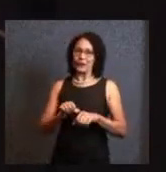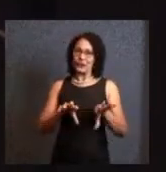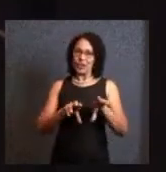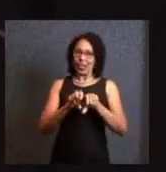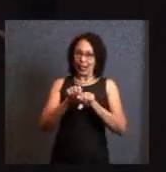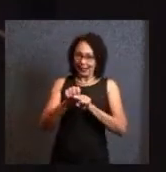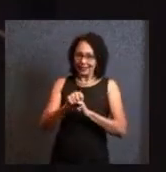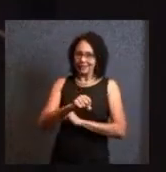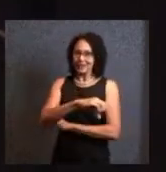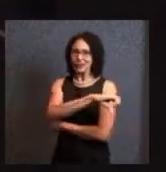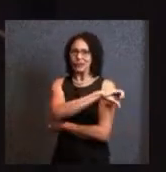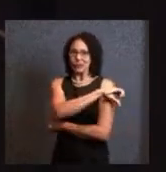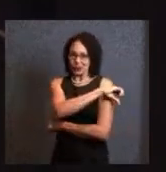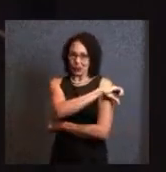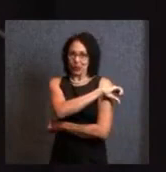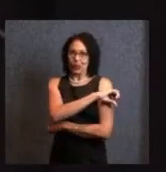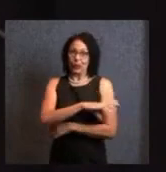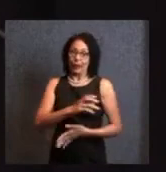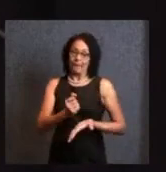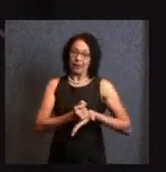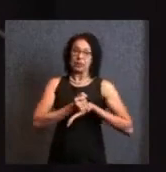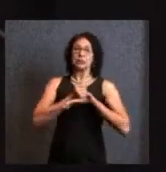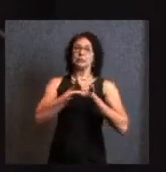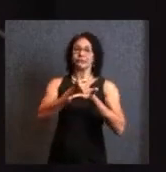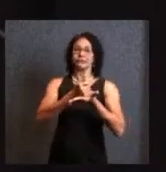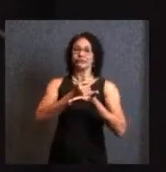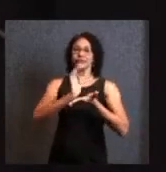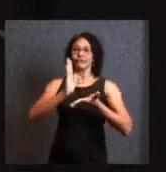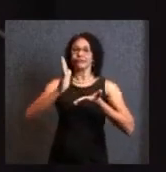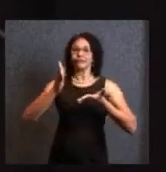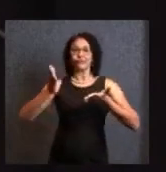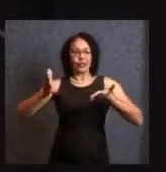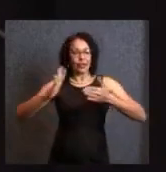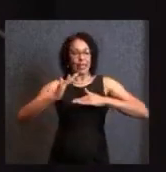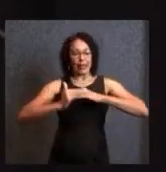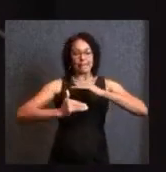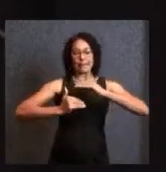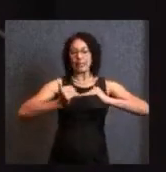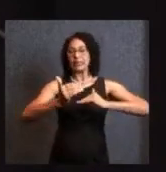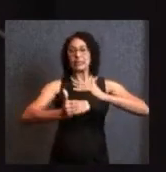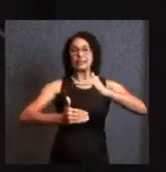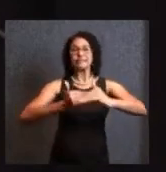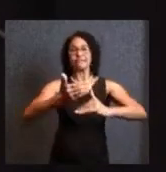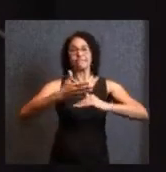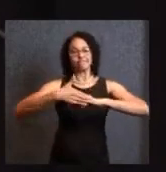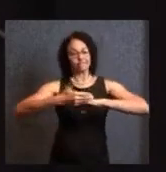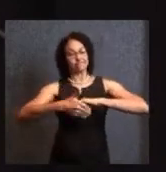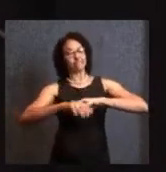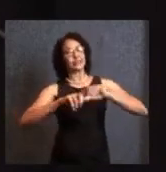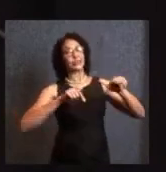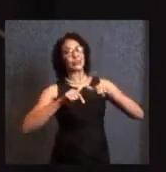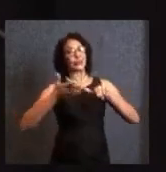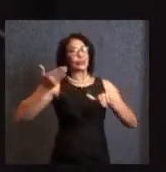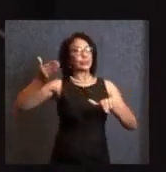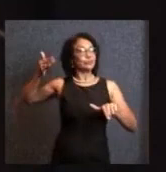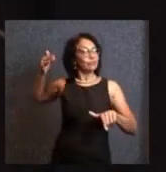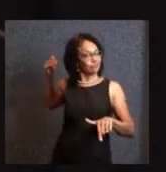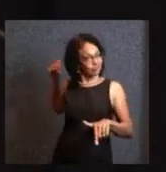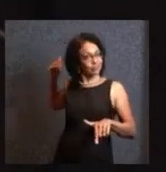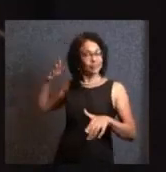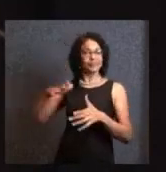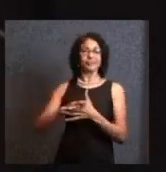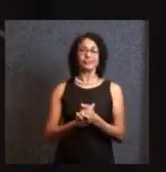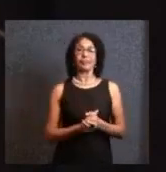oferecendo ali um melhor suporte, isso já vai ser consequência desse trabalho. Com relação